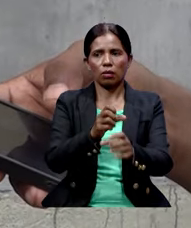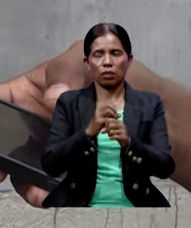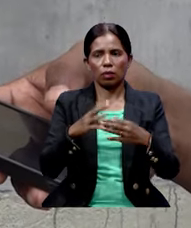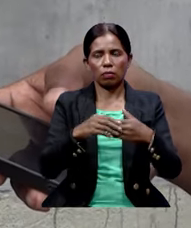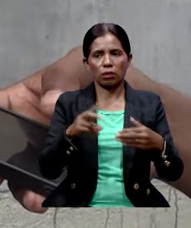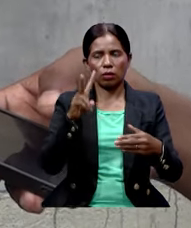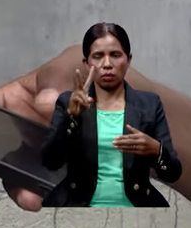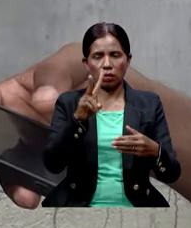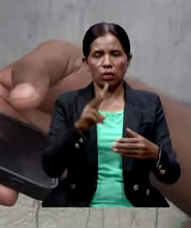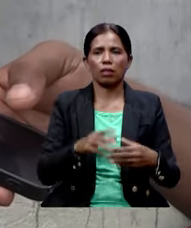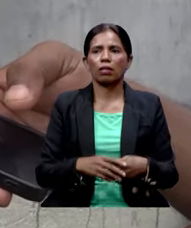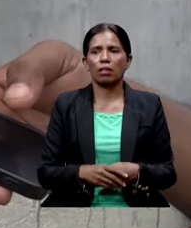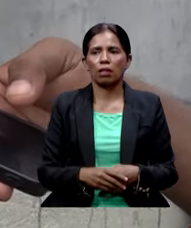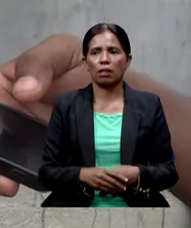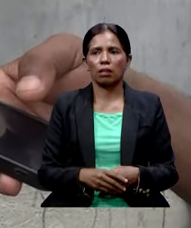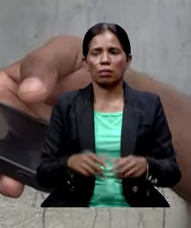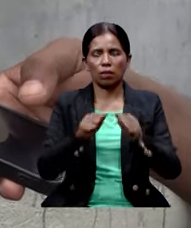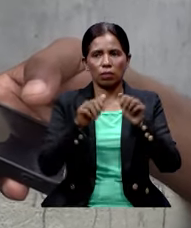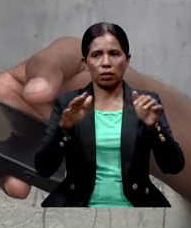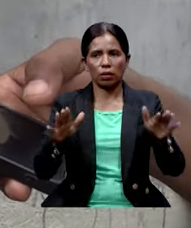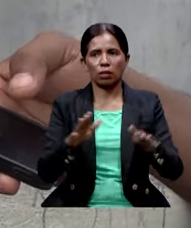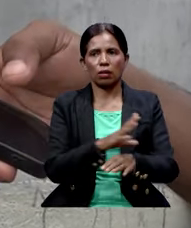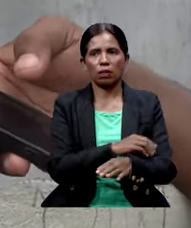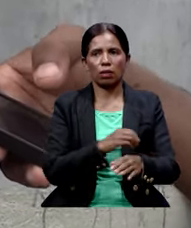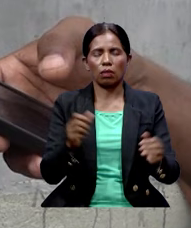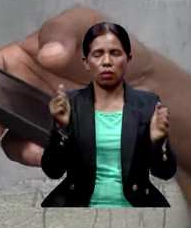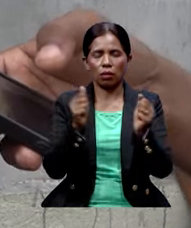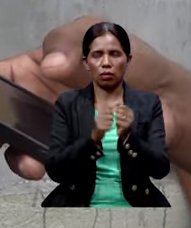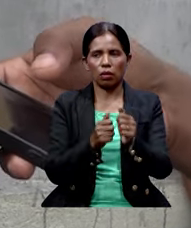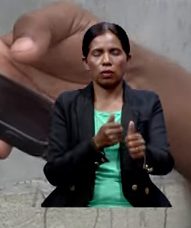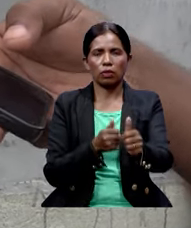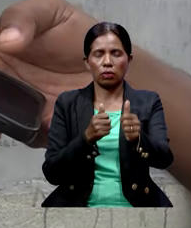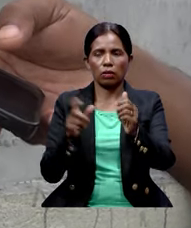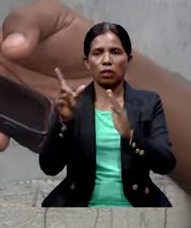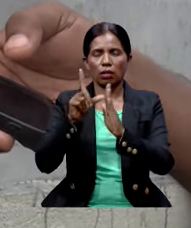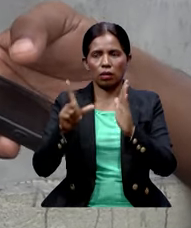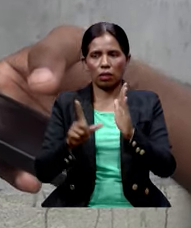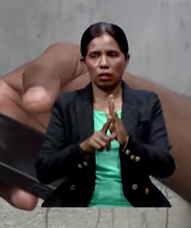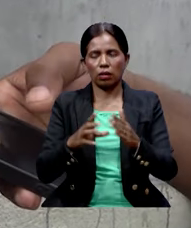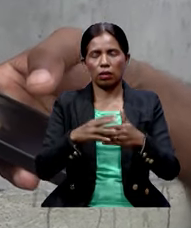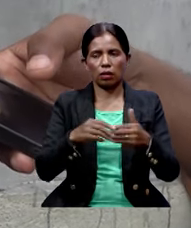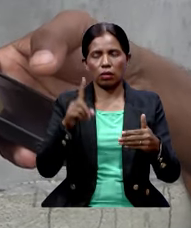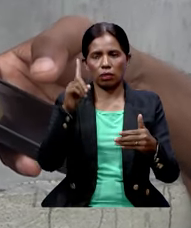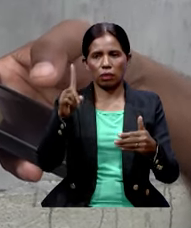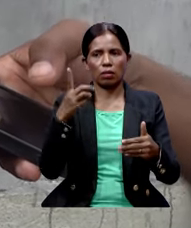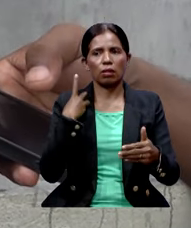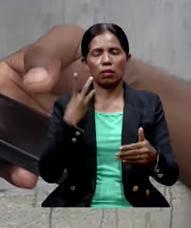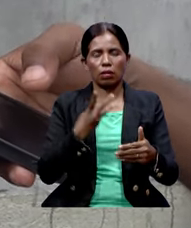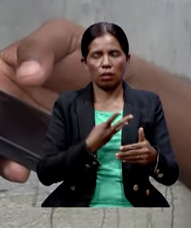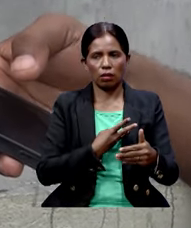$2, vai a administração, ho baseia, ba, $1 ne ami